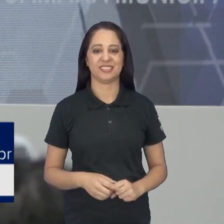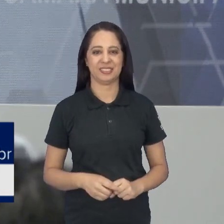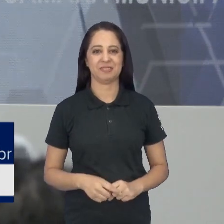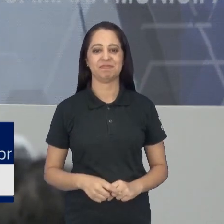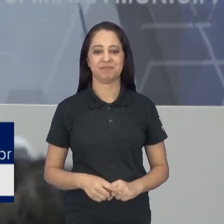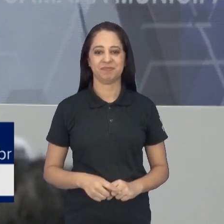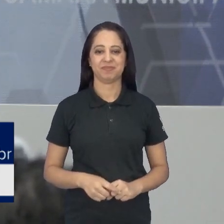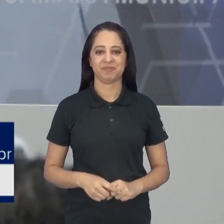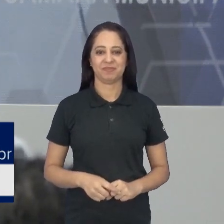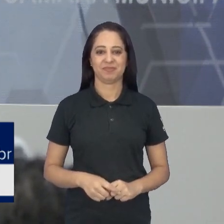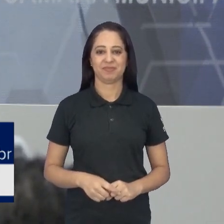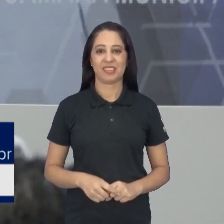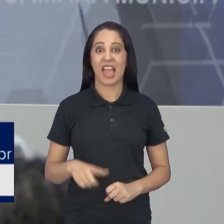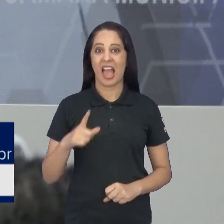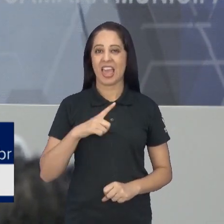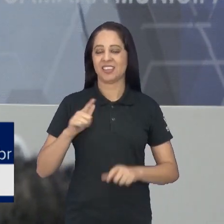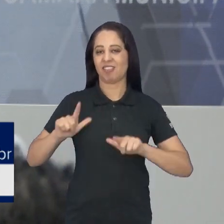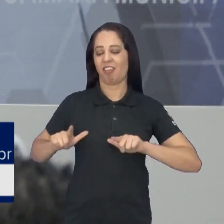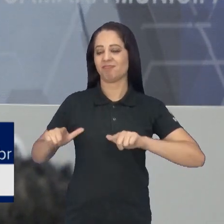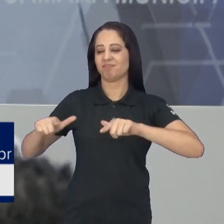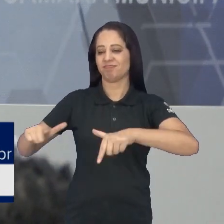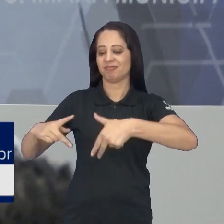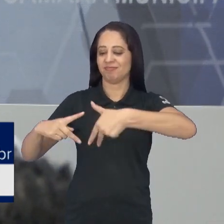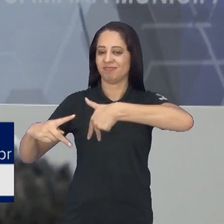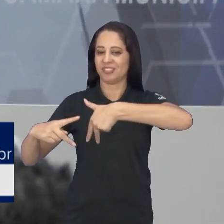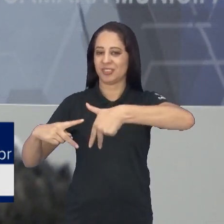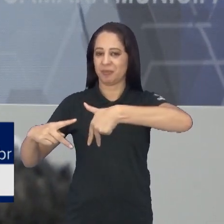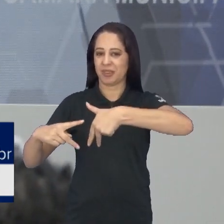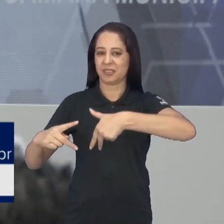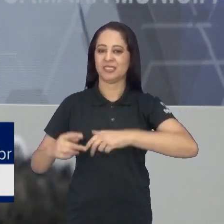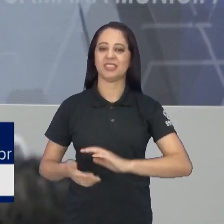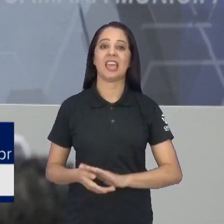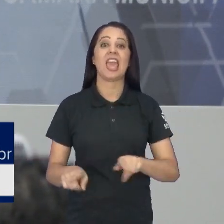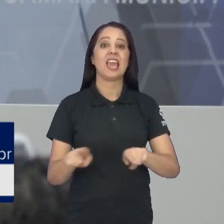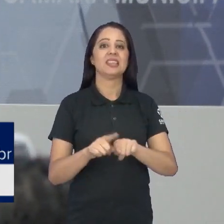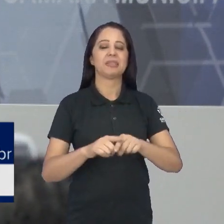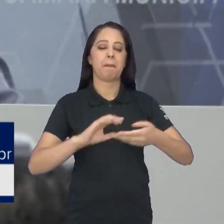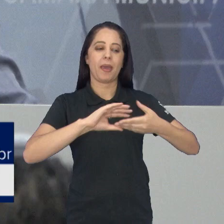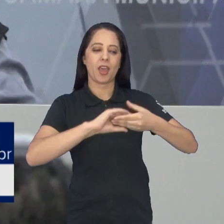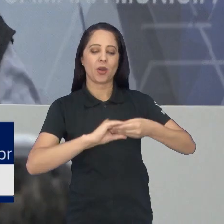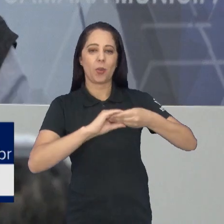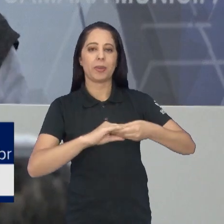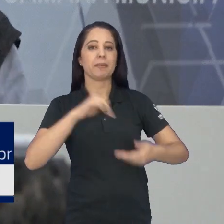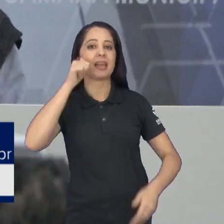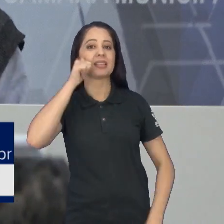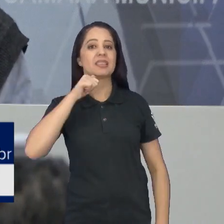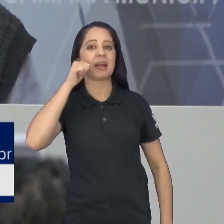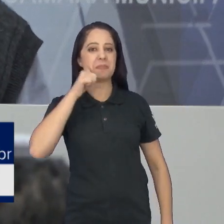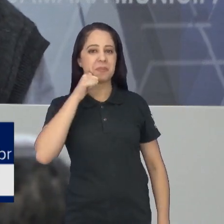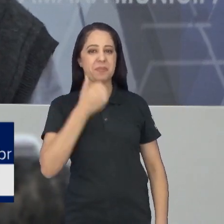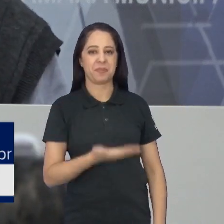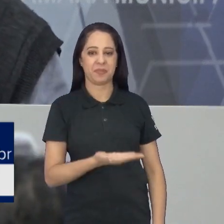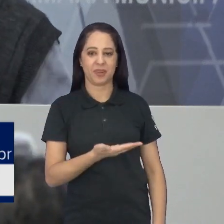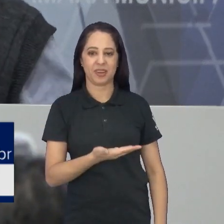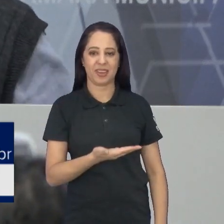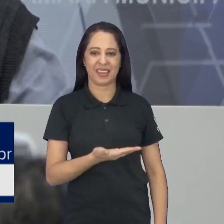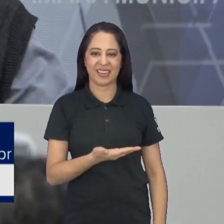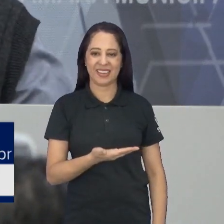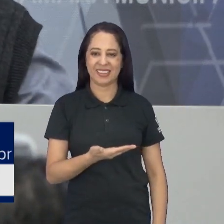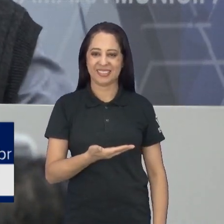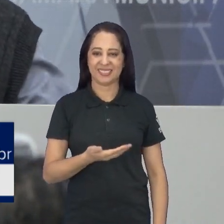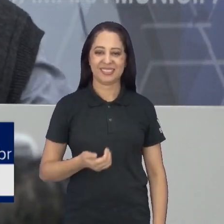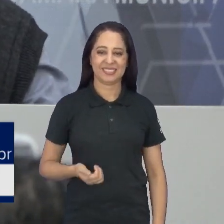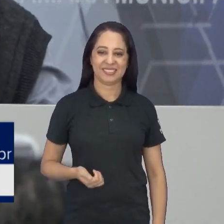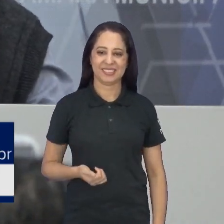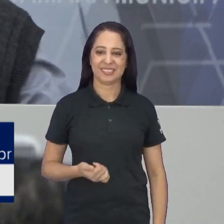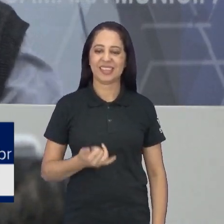brevemente com o título de cidadão josense. Também saudar a senhora, desculpa, viu?